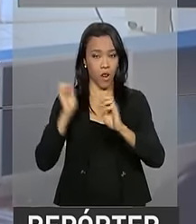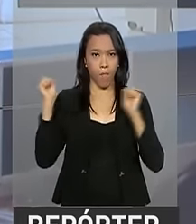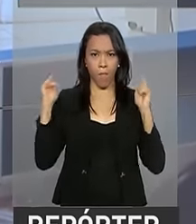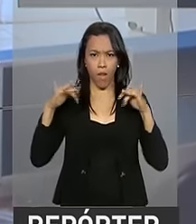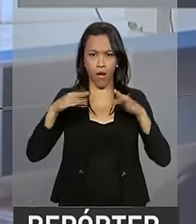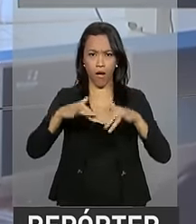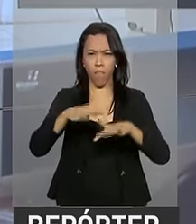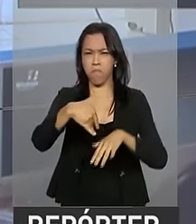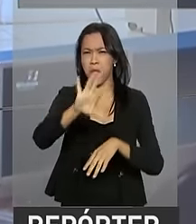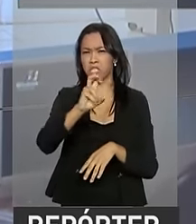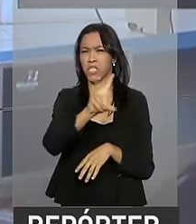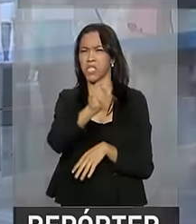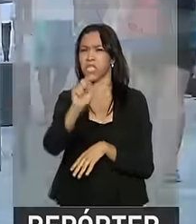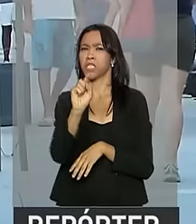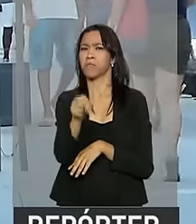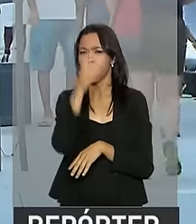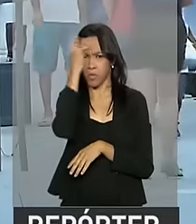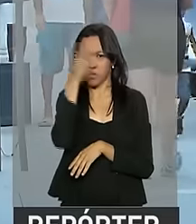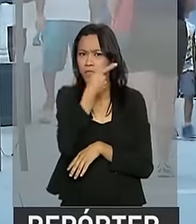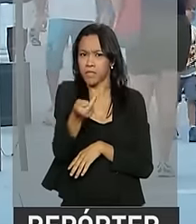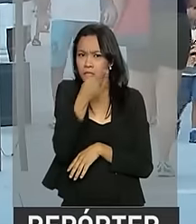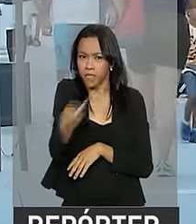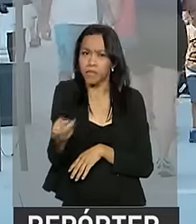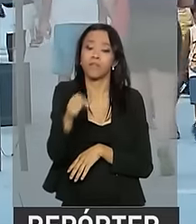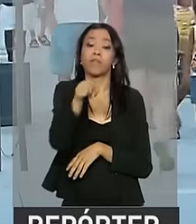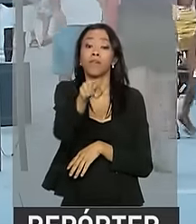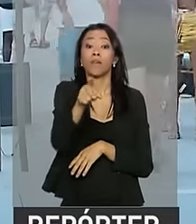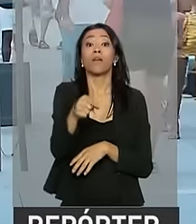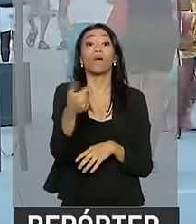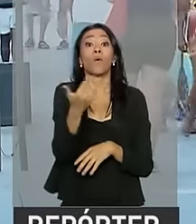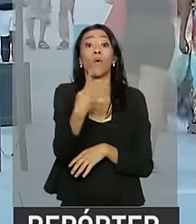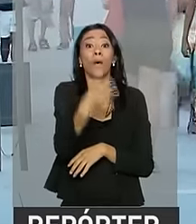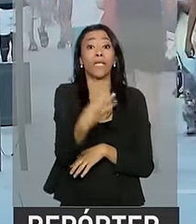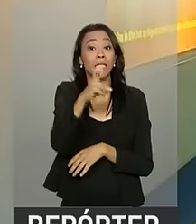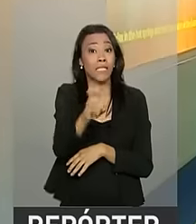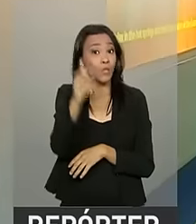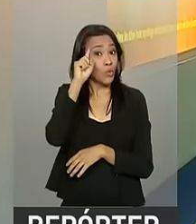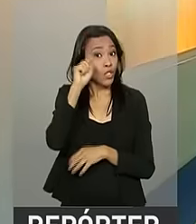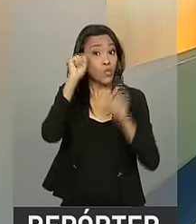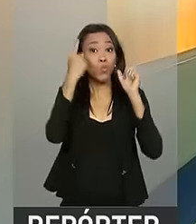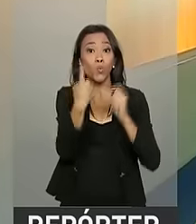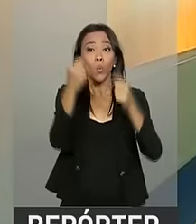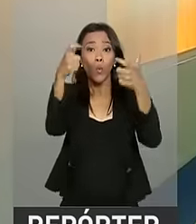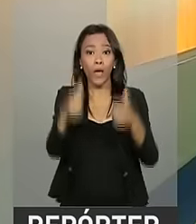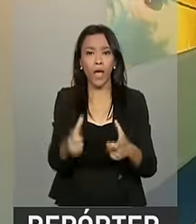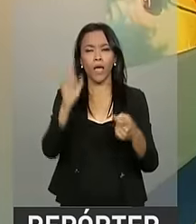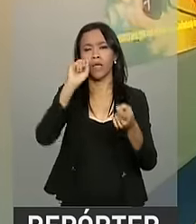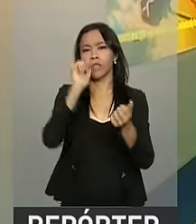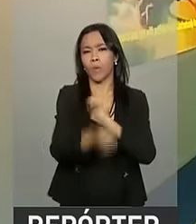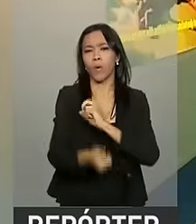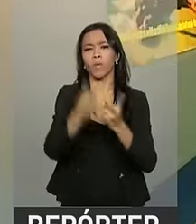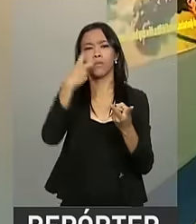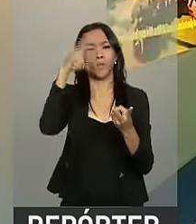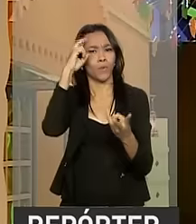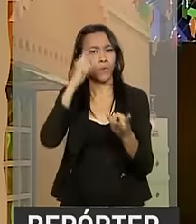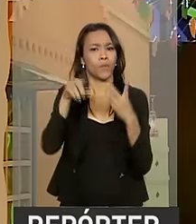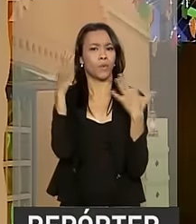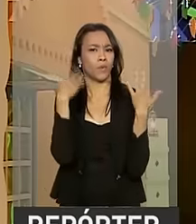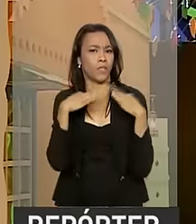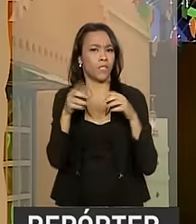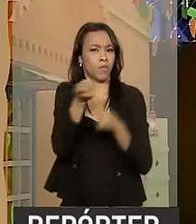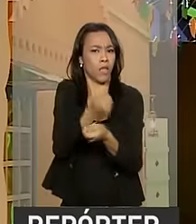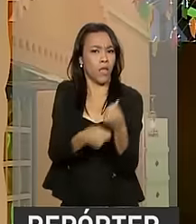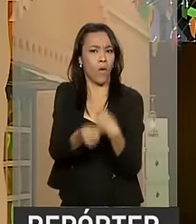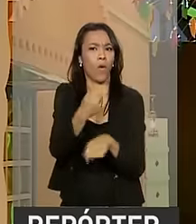500.000 visitantes o espaço reuniu Durante 45 dias em um só lugar Esporte cultura turismo e